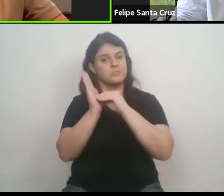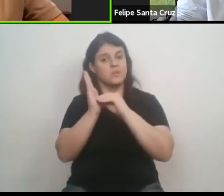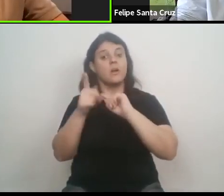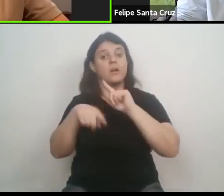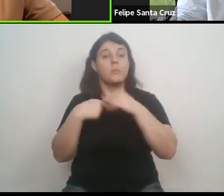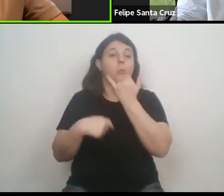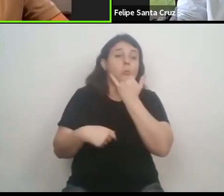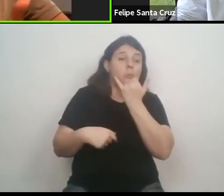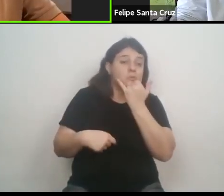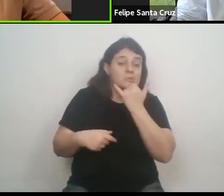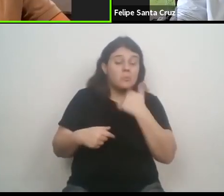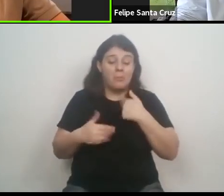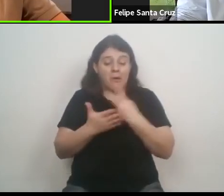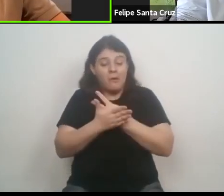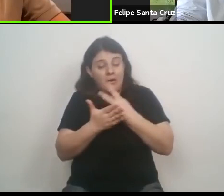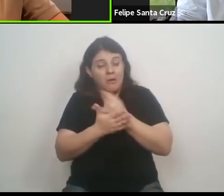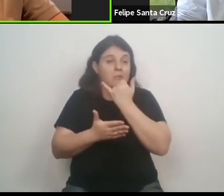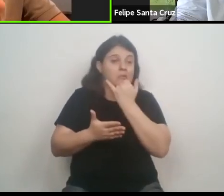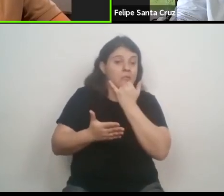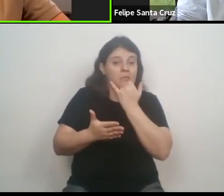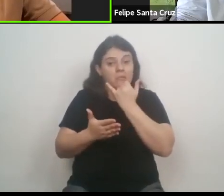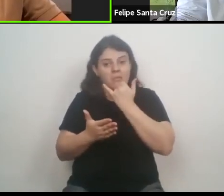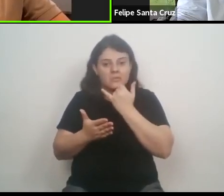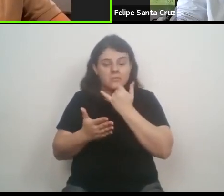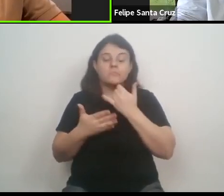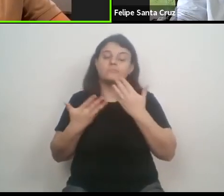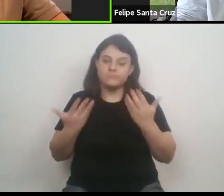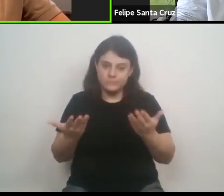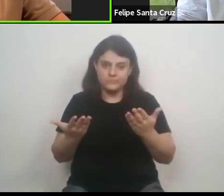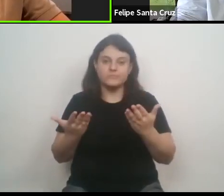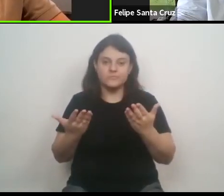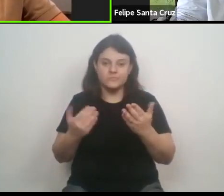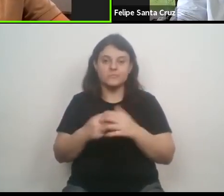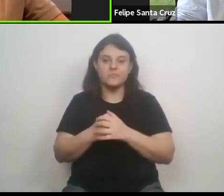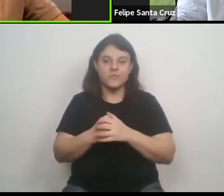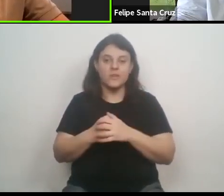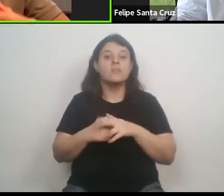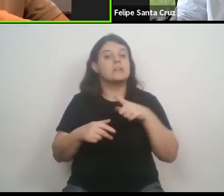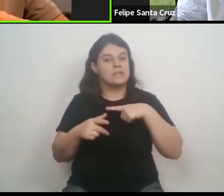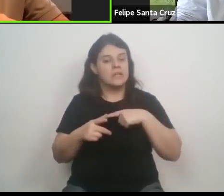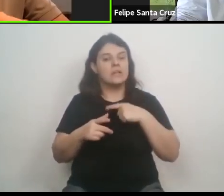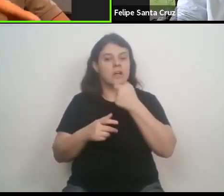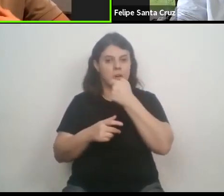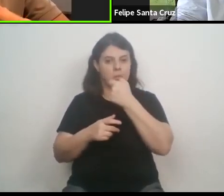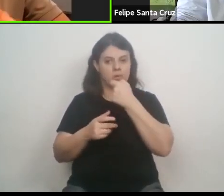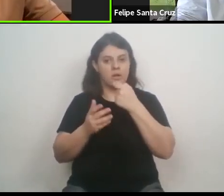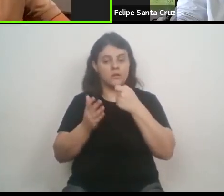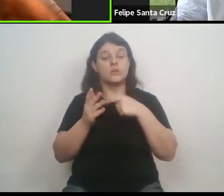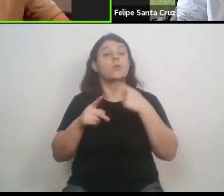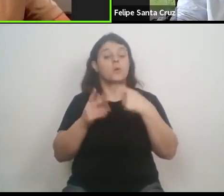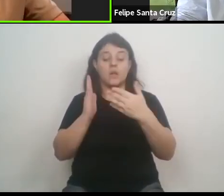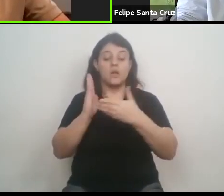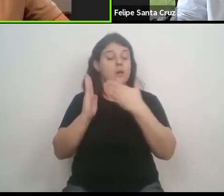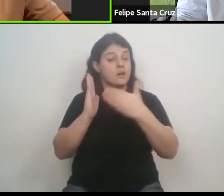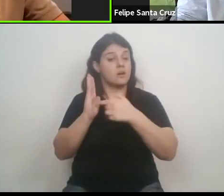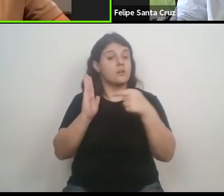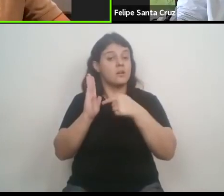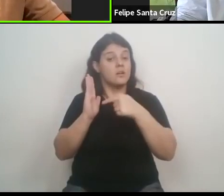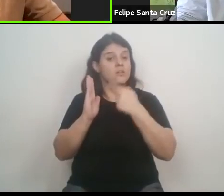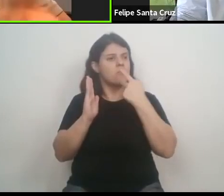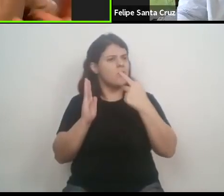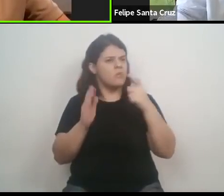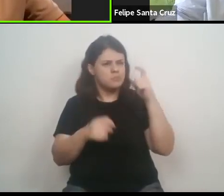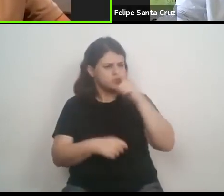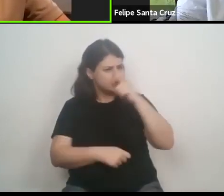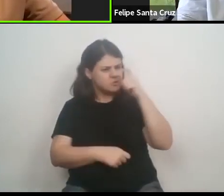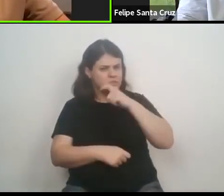retratar, justamente em uma reportagem em que a revista Fórum desmentia